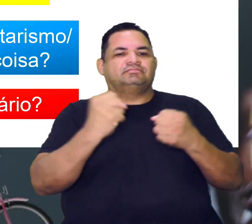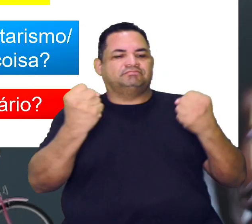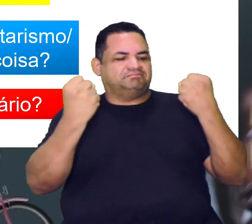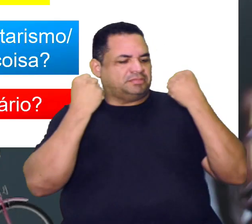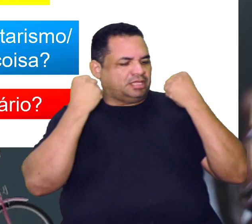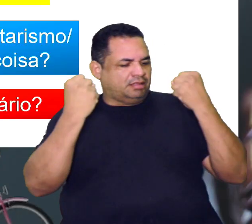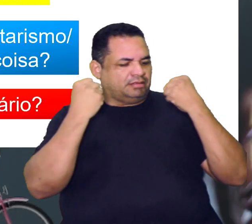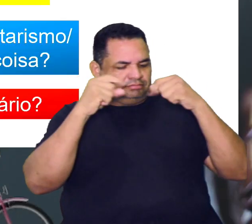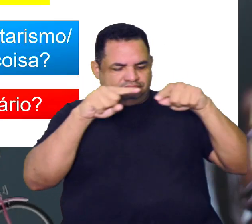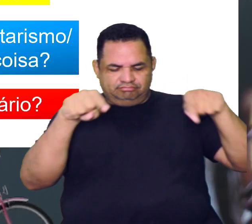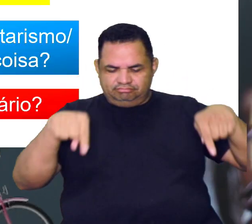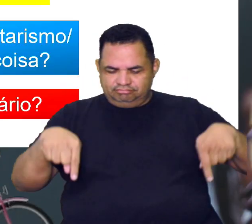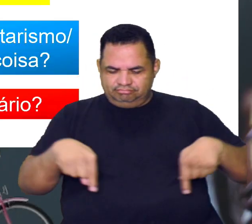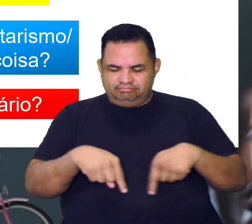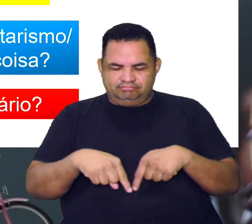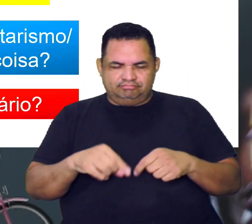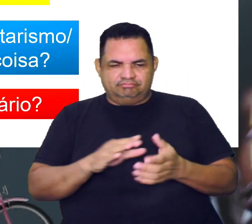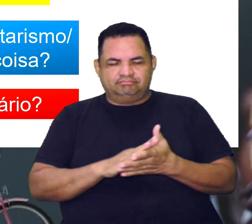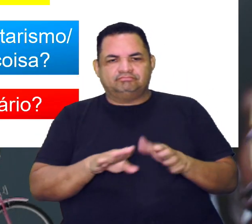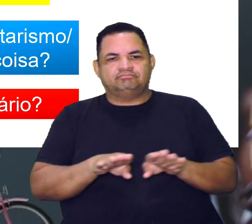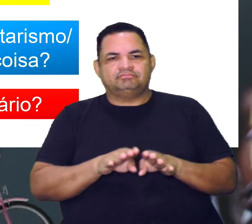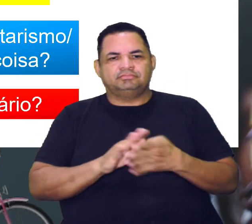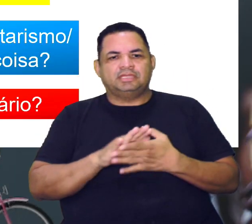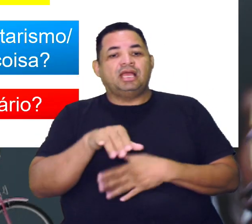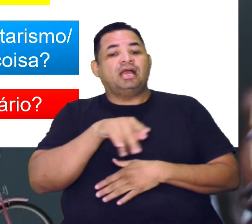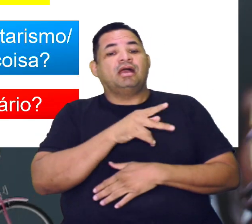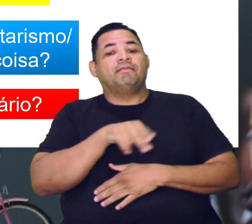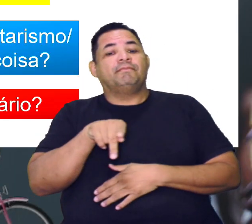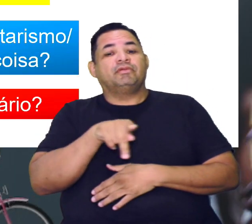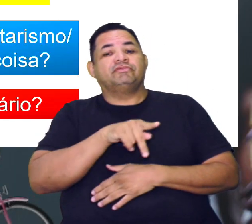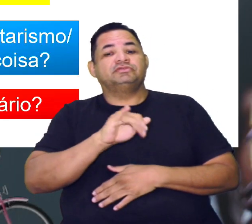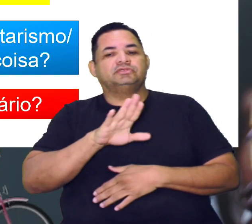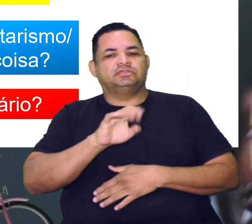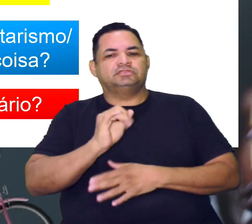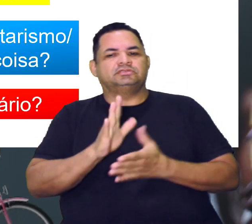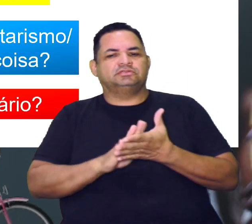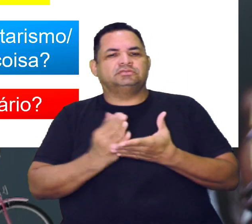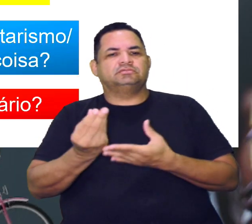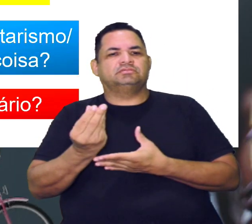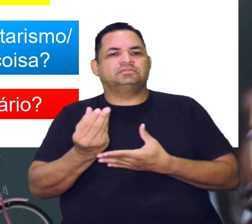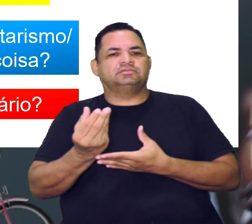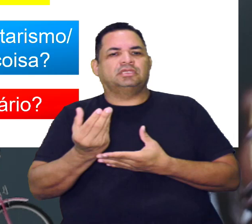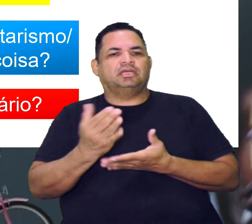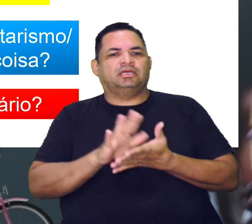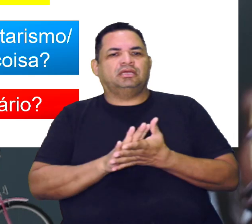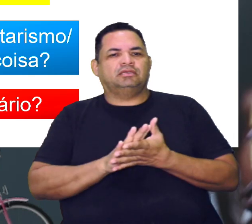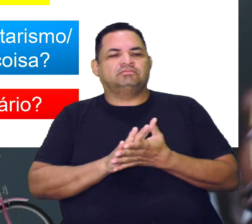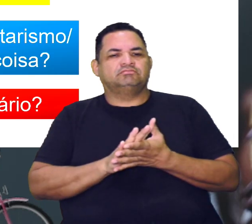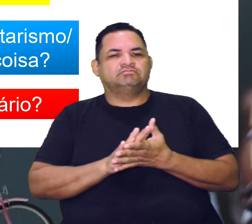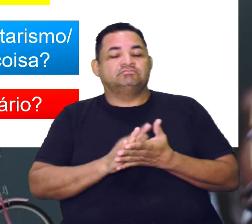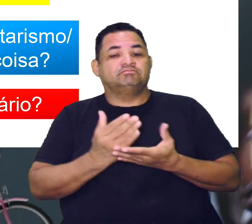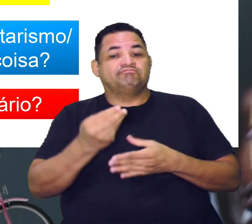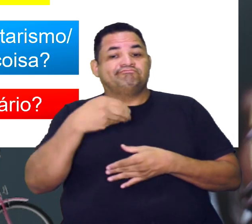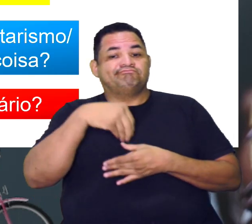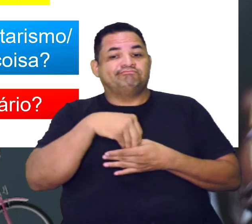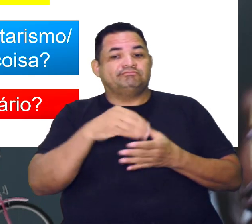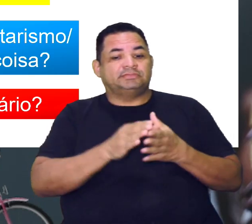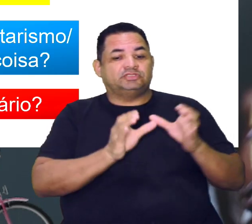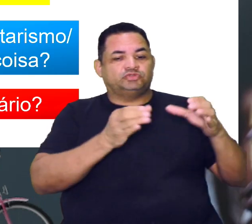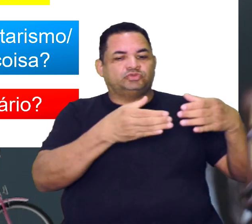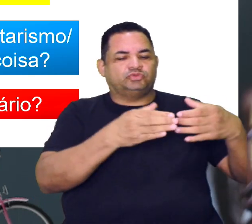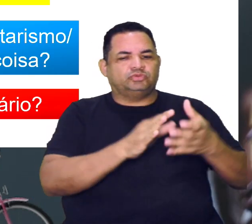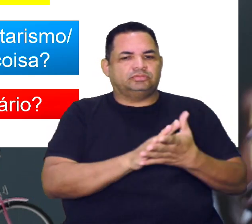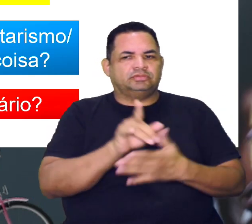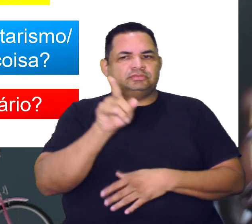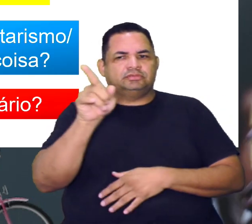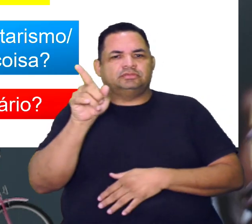na academia, será que a professora Iris se encaixa aqui dentro? Sim ou não? E você, que está aí nas linhas,